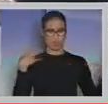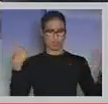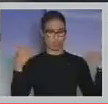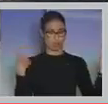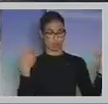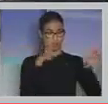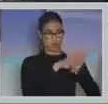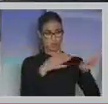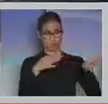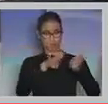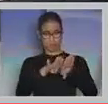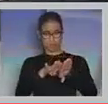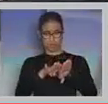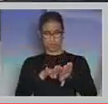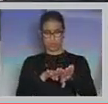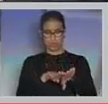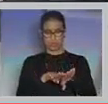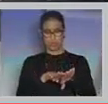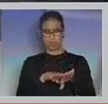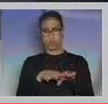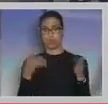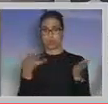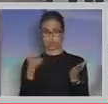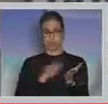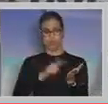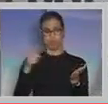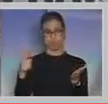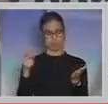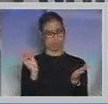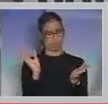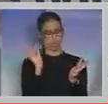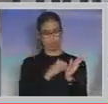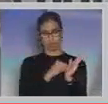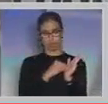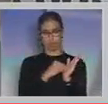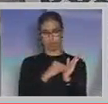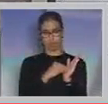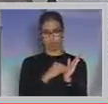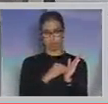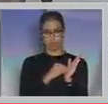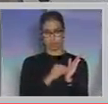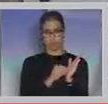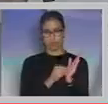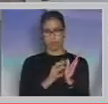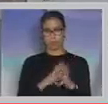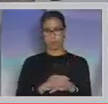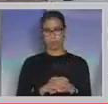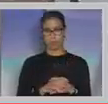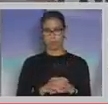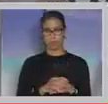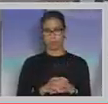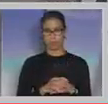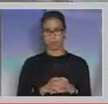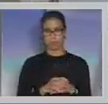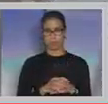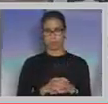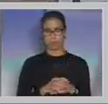a principal matéria hoje o jornal a folha de São Paulo que na verdade